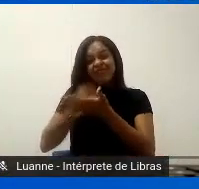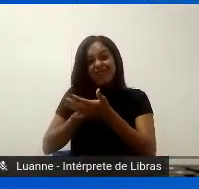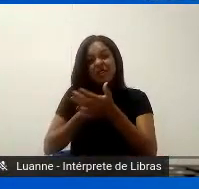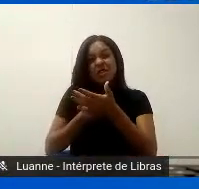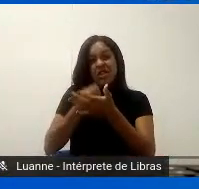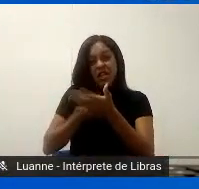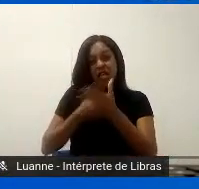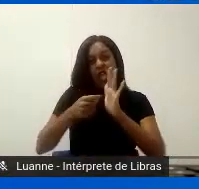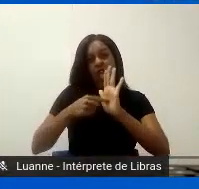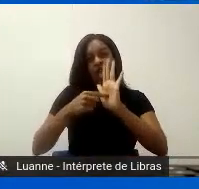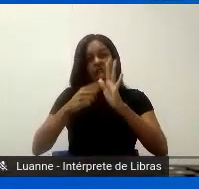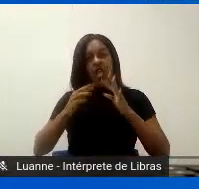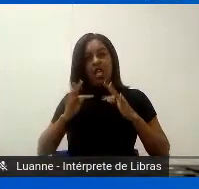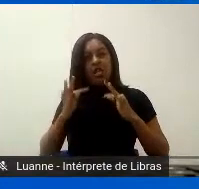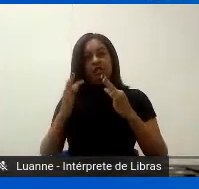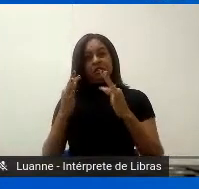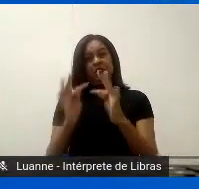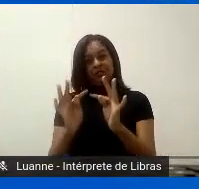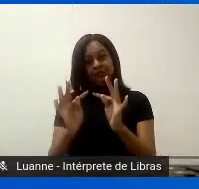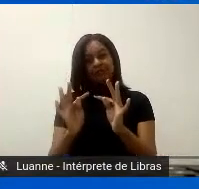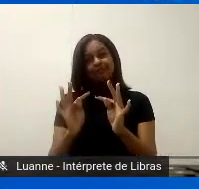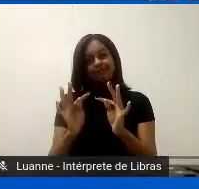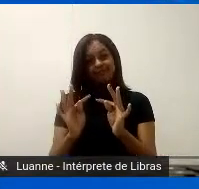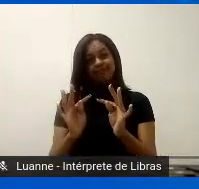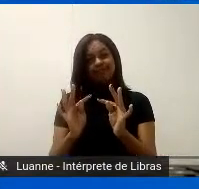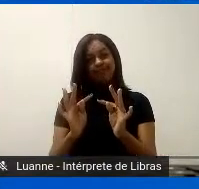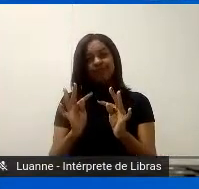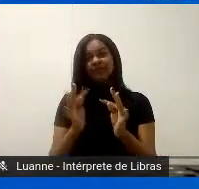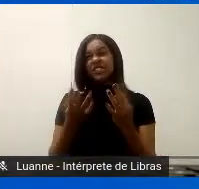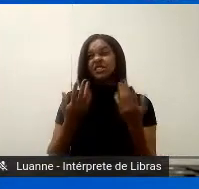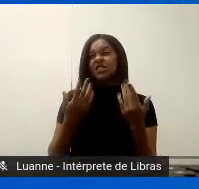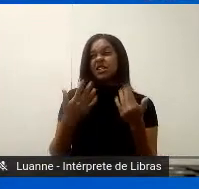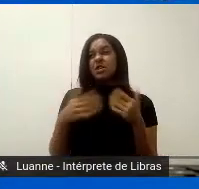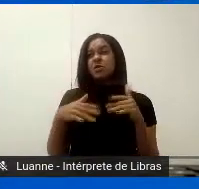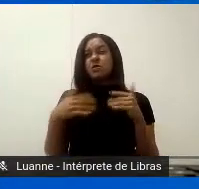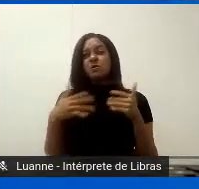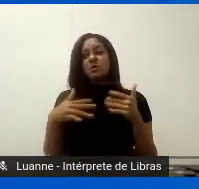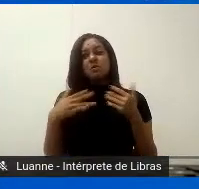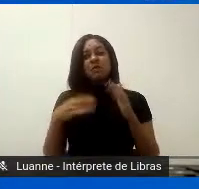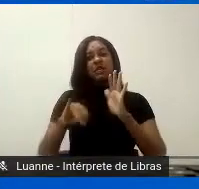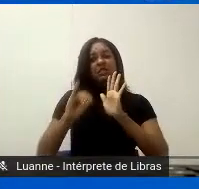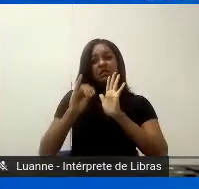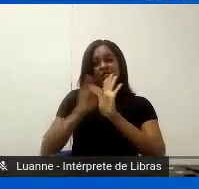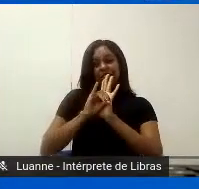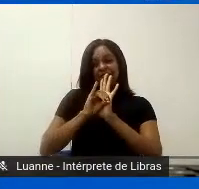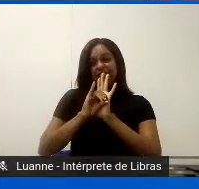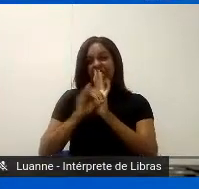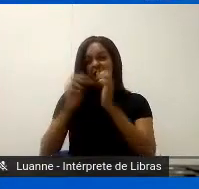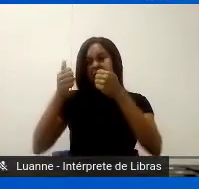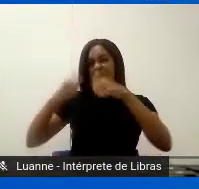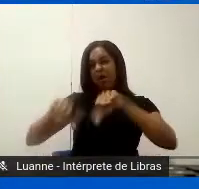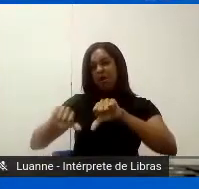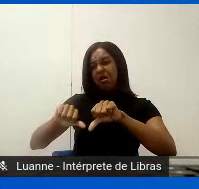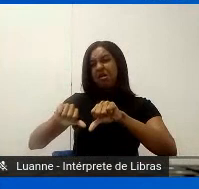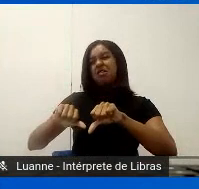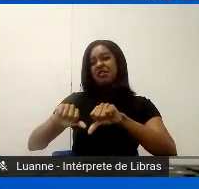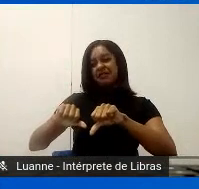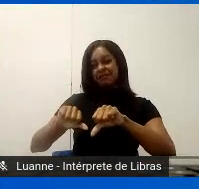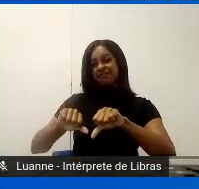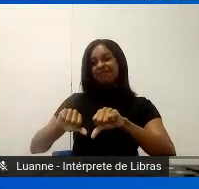né uma né uma uma uma identidade né muito cruel é muito